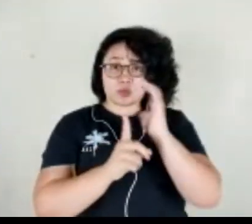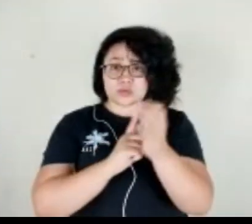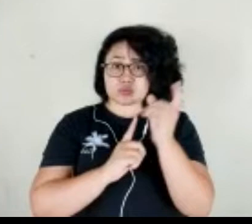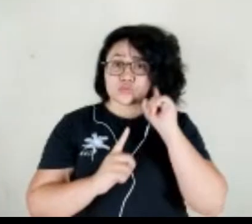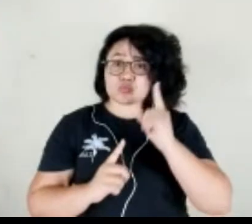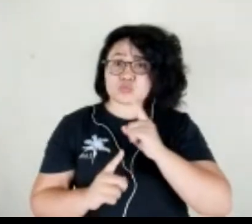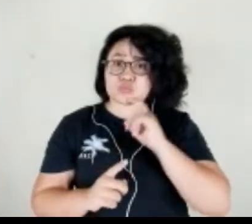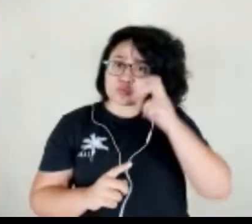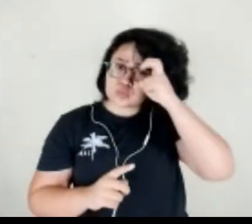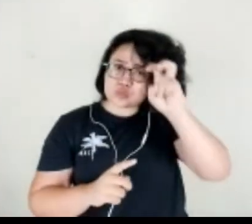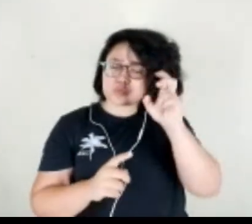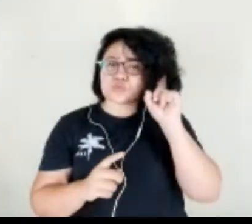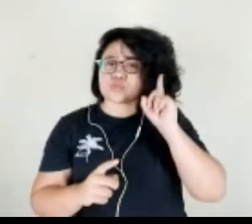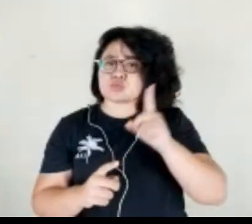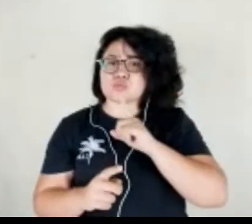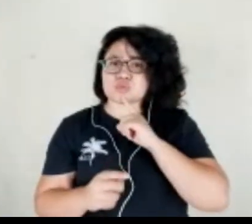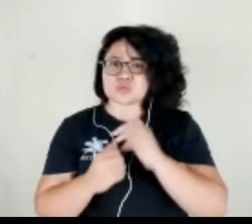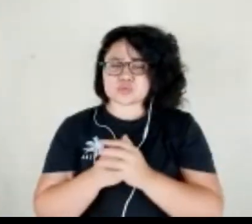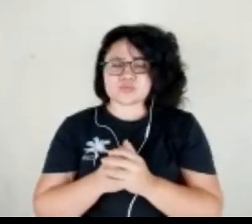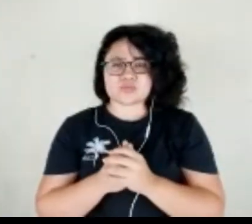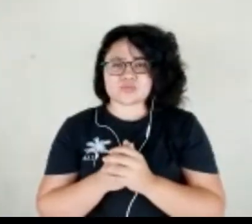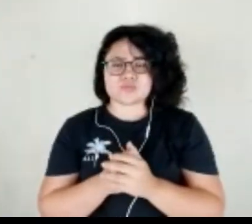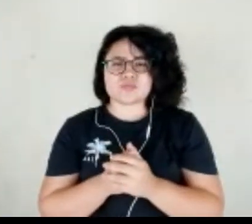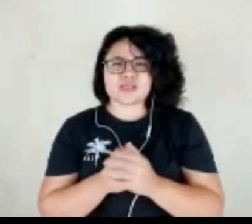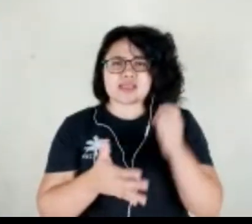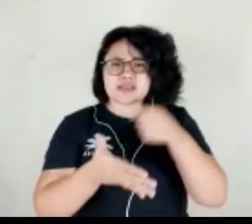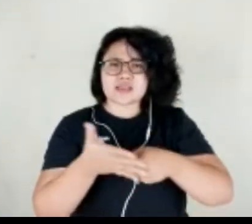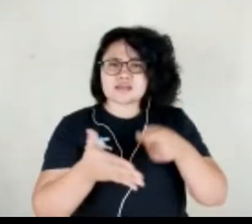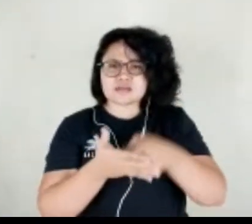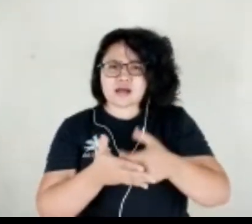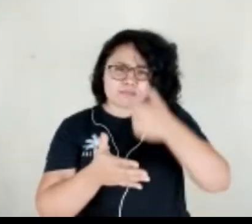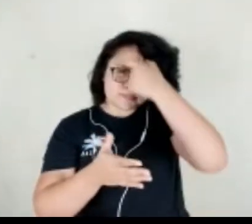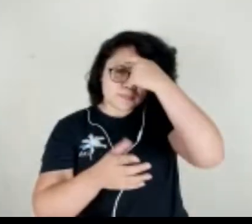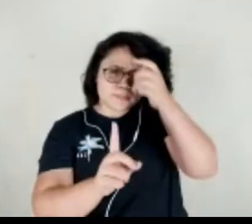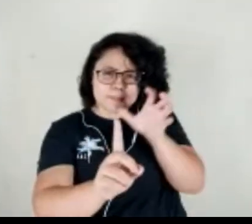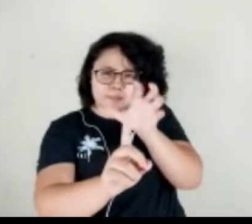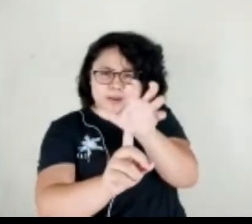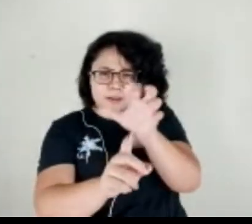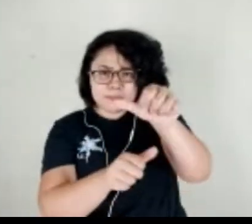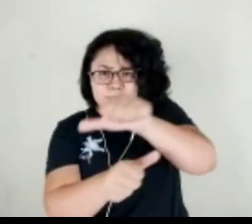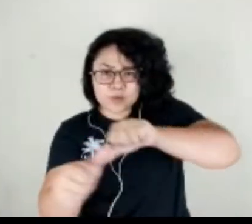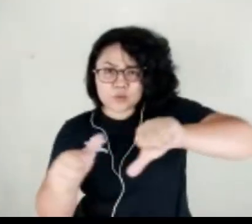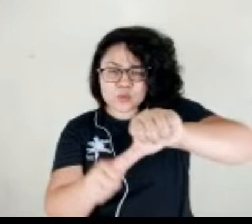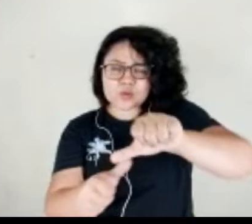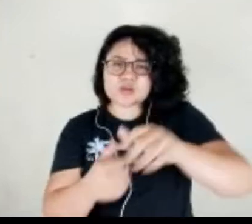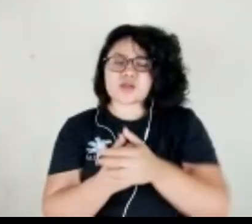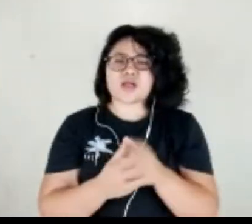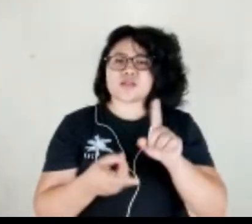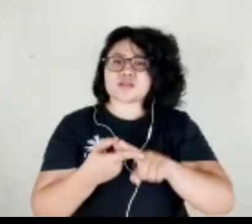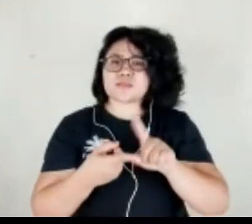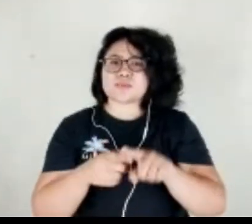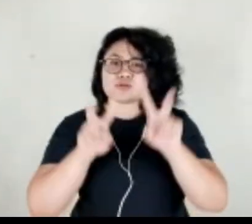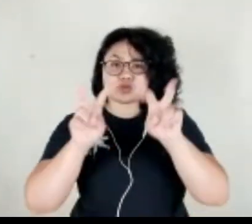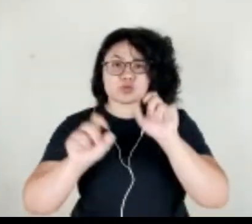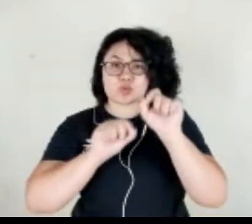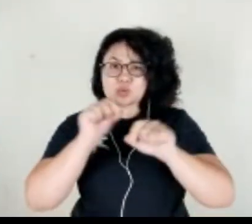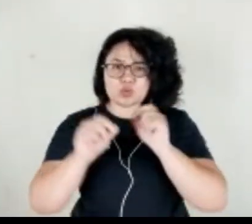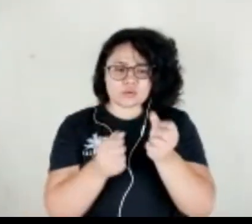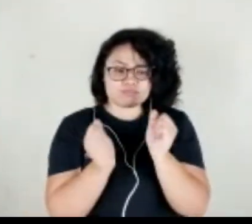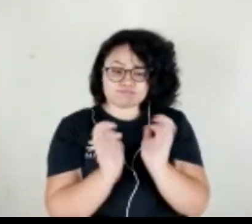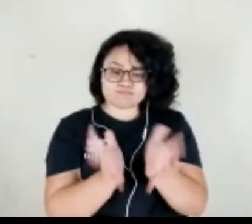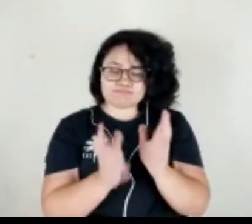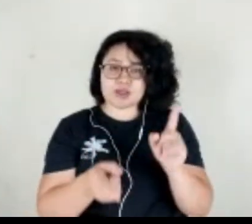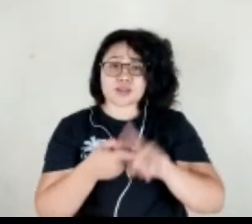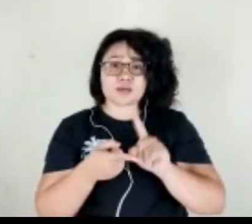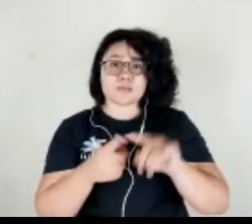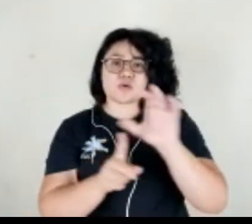Então, algumas concepções, desconstruir na verdade, algumas concepções que a gente acaba tendo sobre a língua brasileira de sinais e sobre